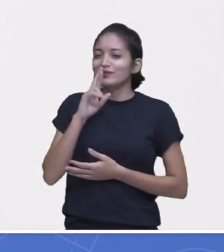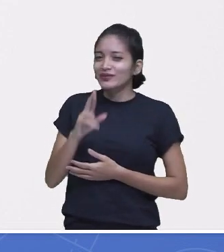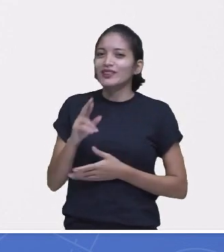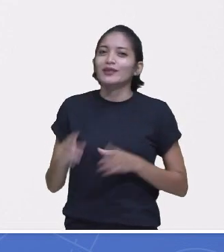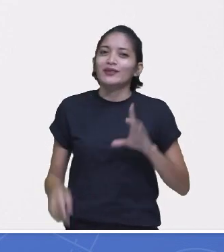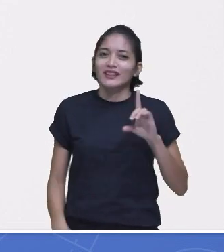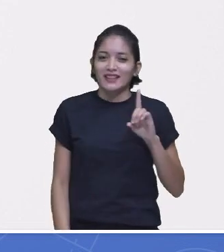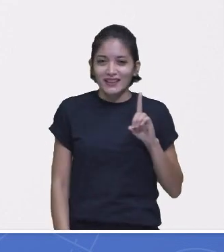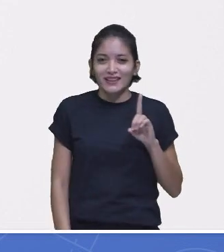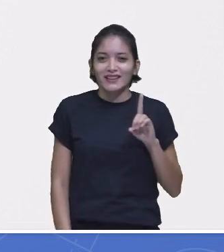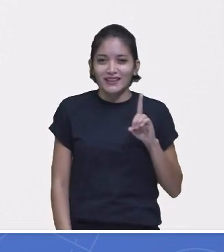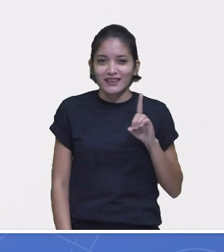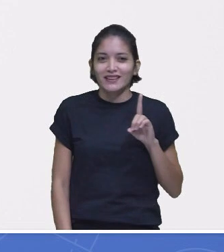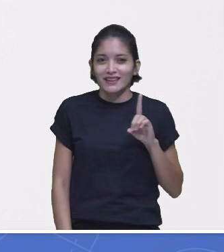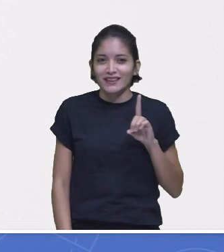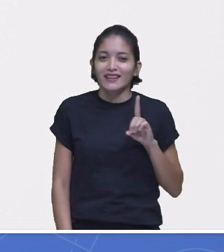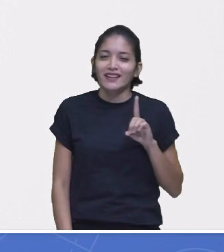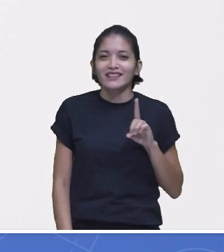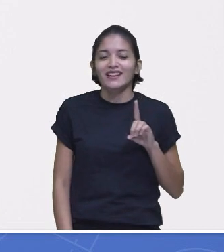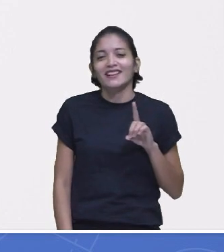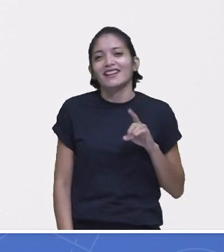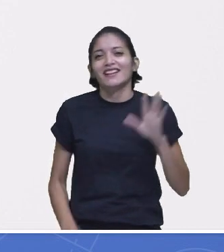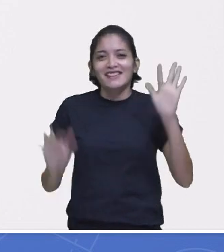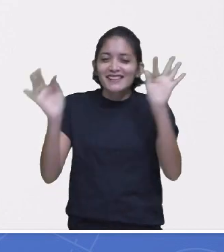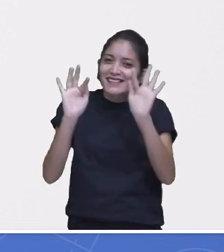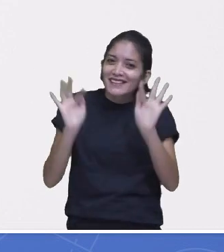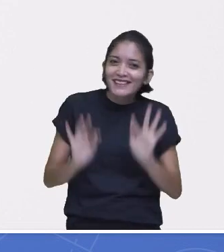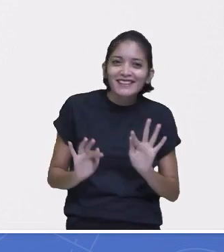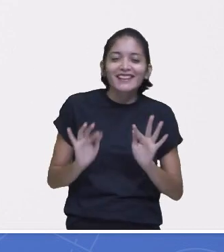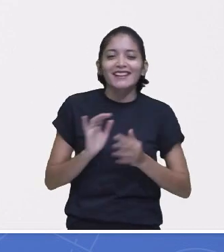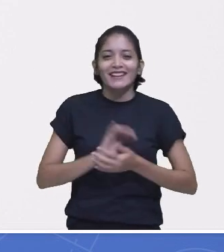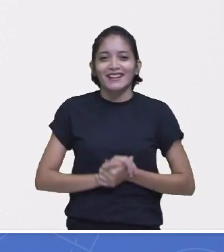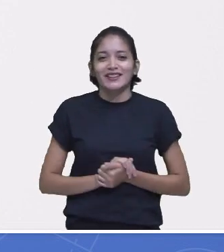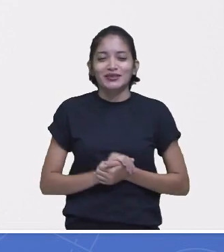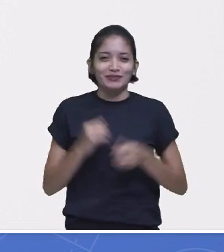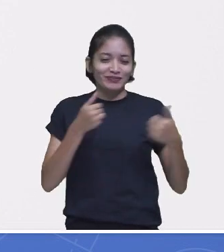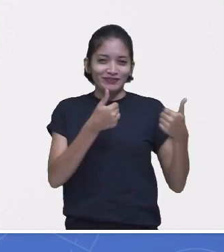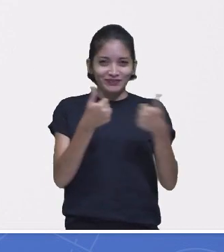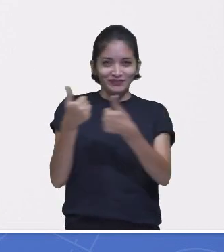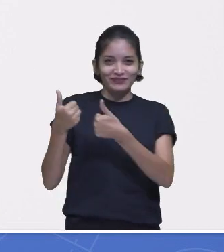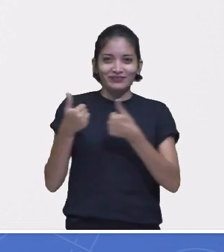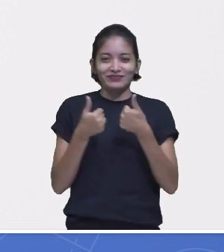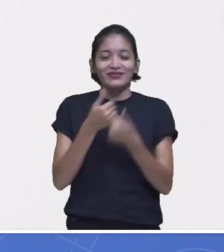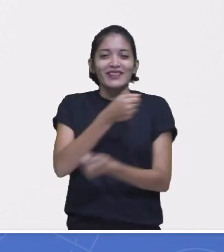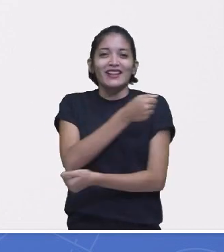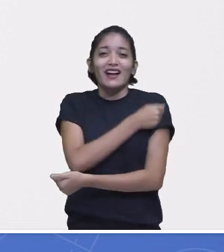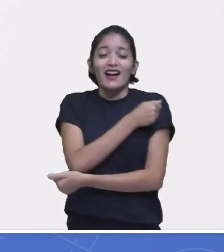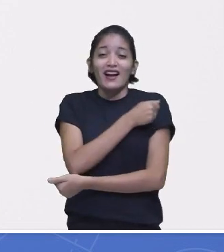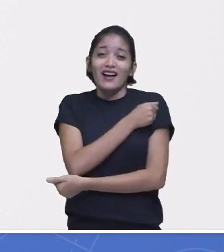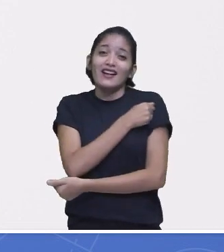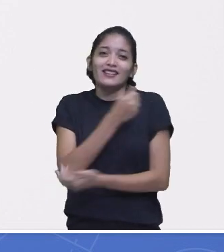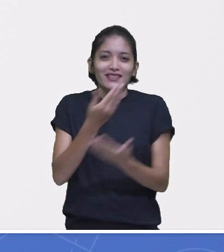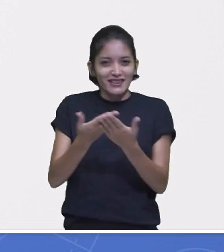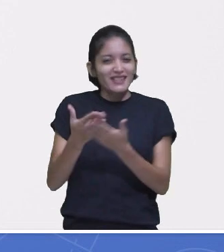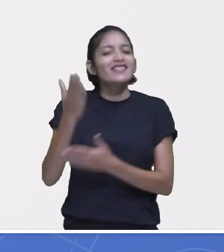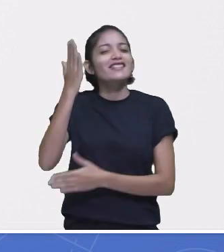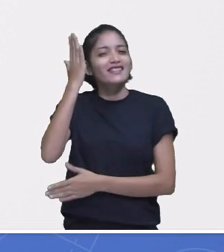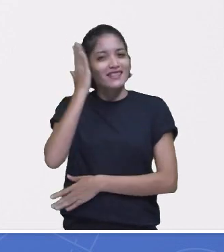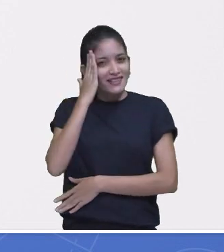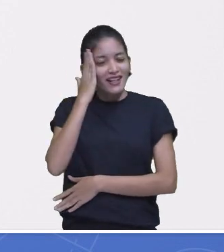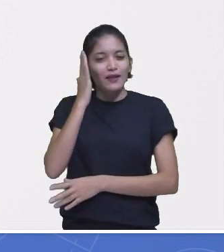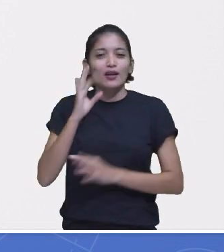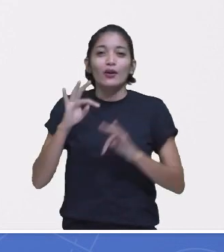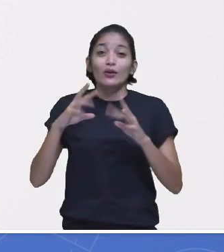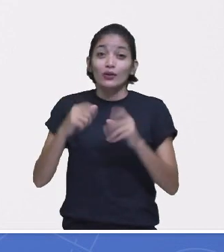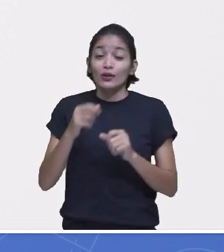D, enhorabuena, felicitações. É isso aí, os alunos que estudam sabem,